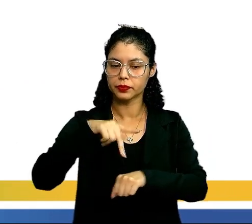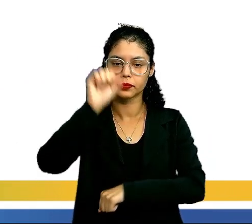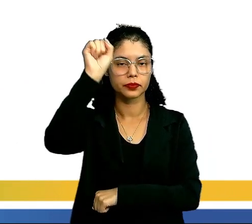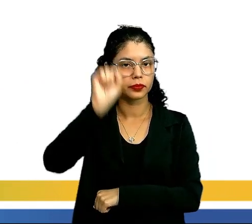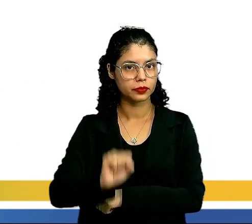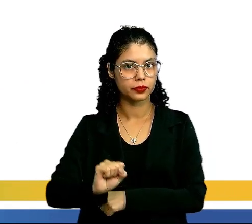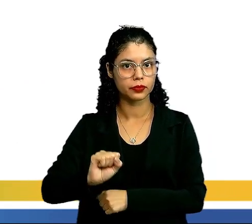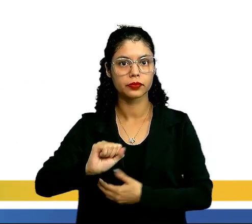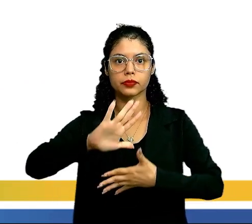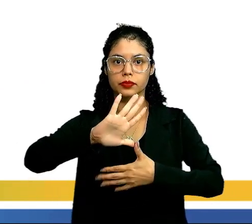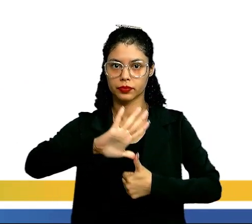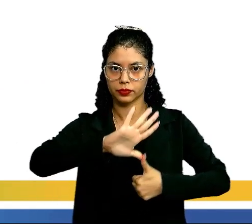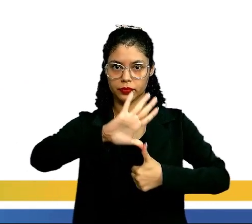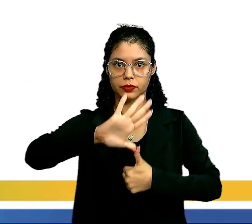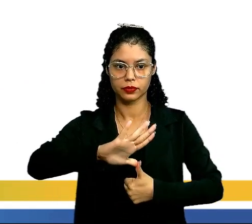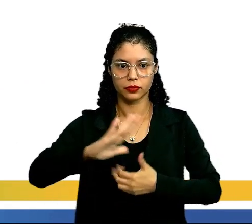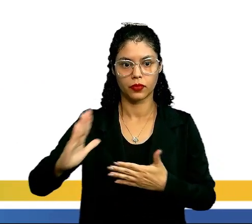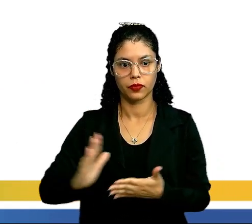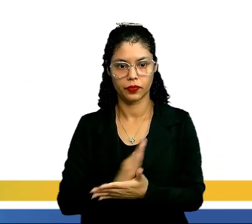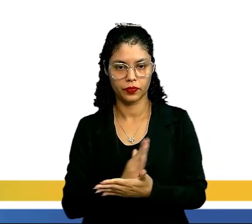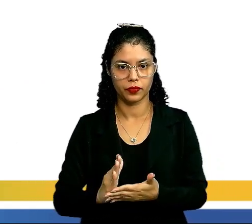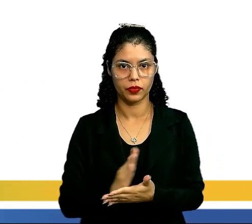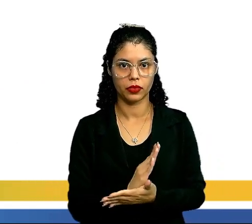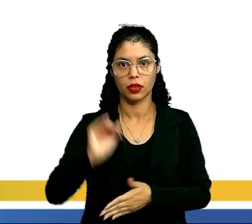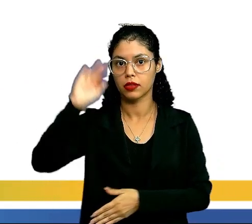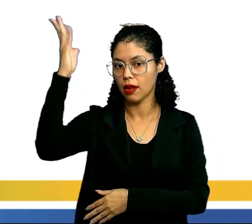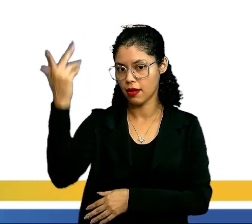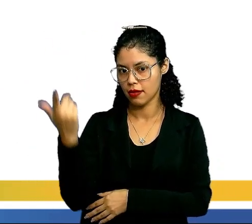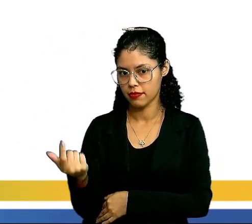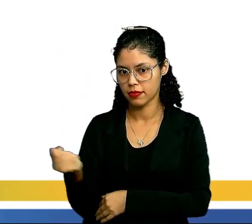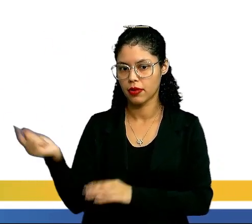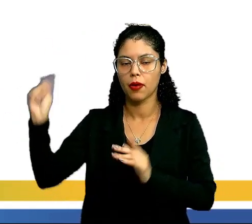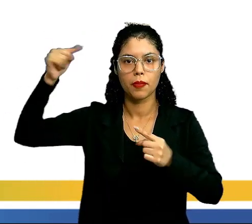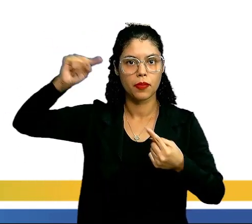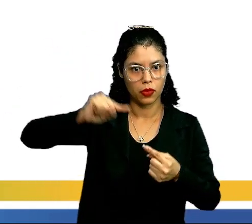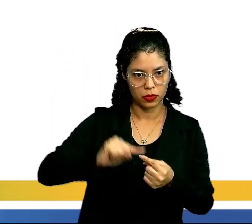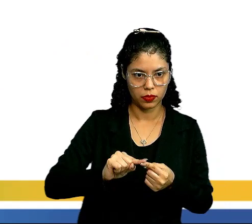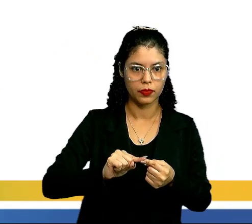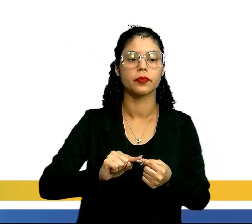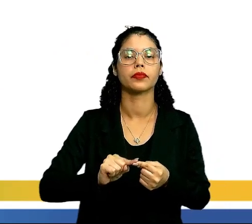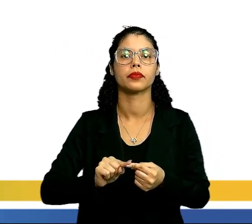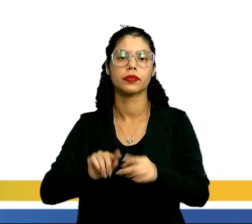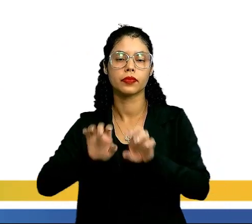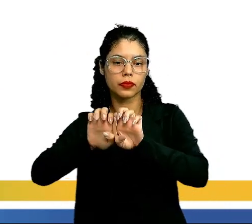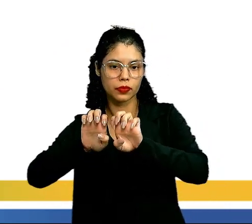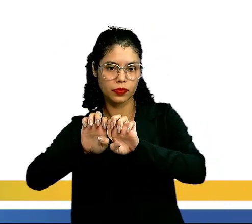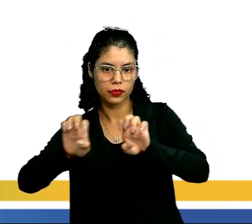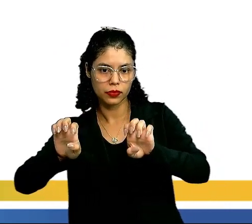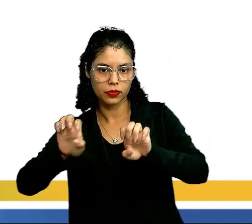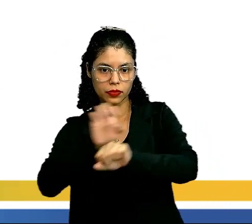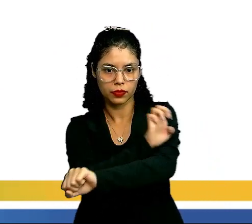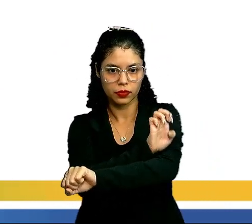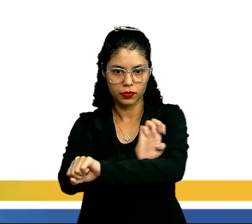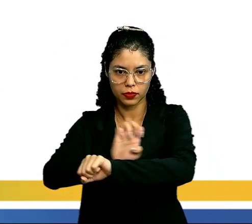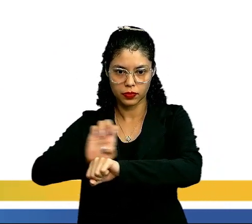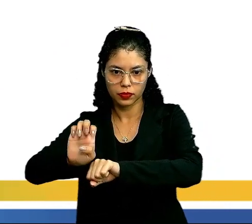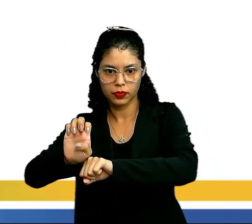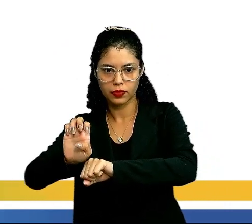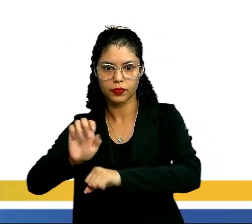do Sul, como o Brasil, ou mesmo alguns países da África aqui próximo à linha do Equador.